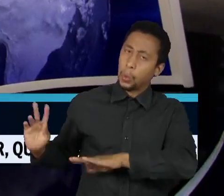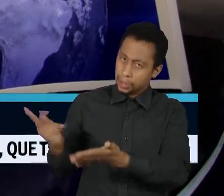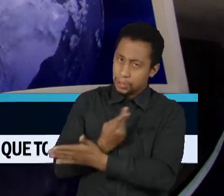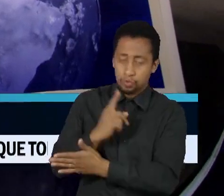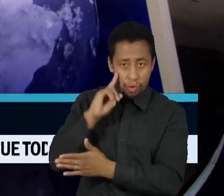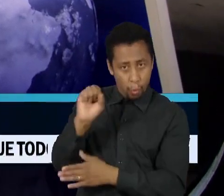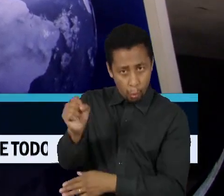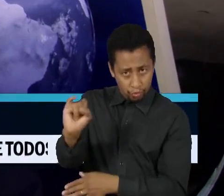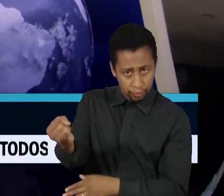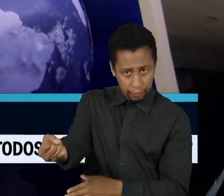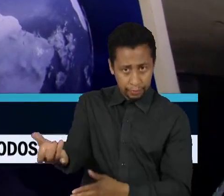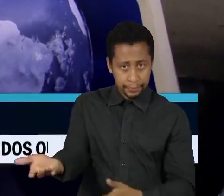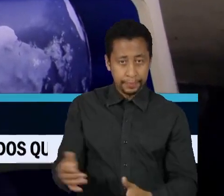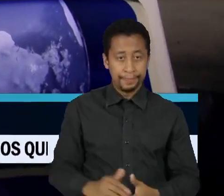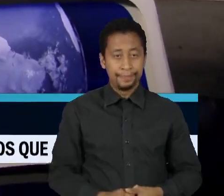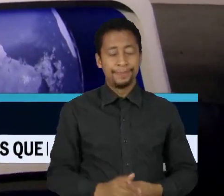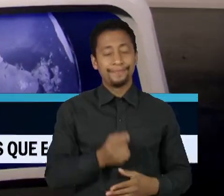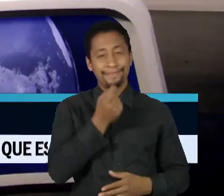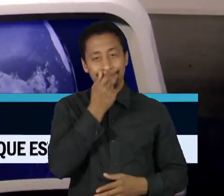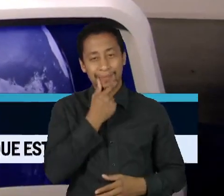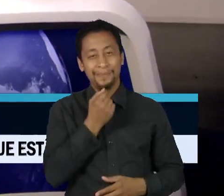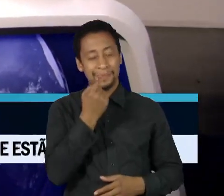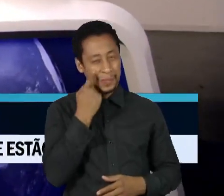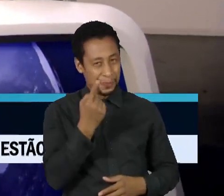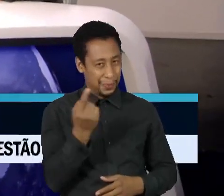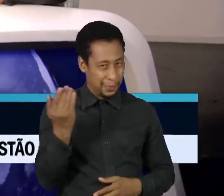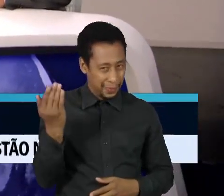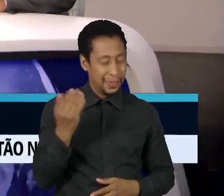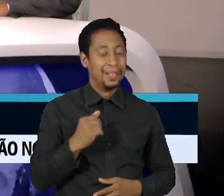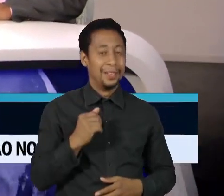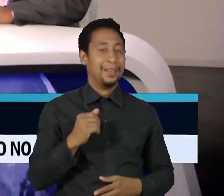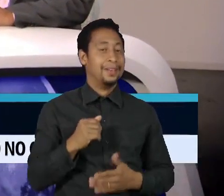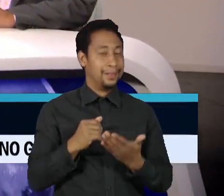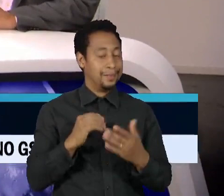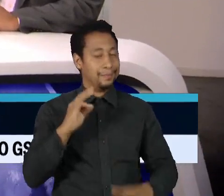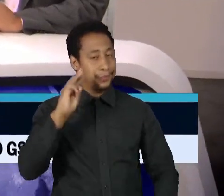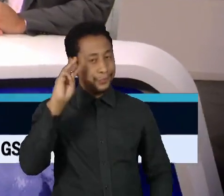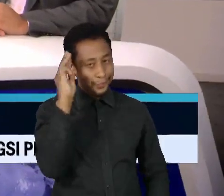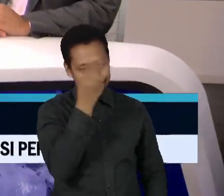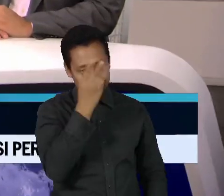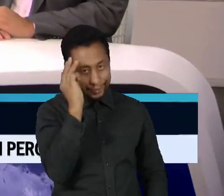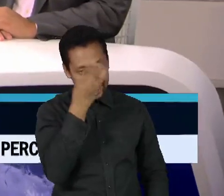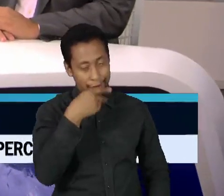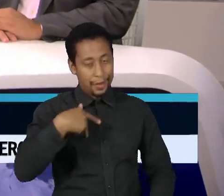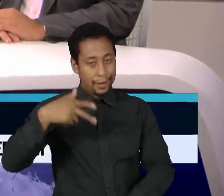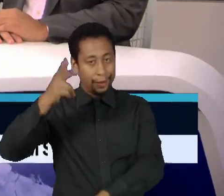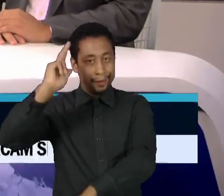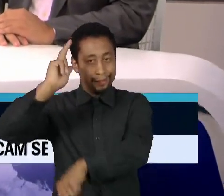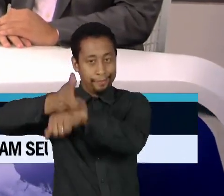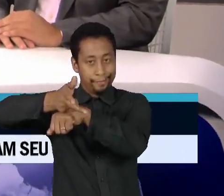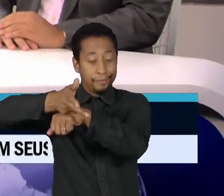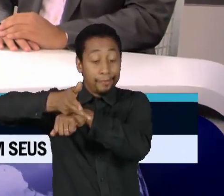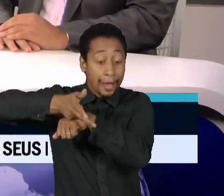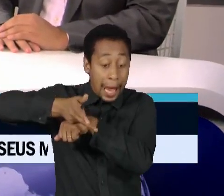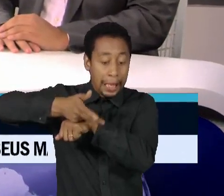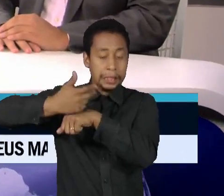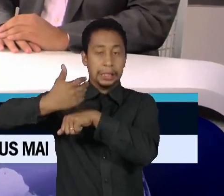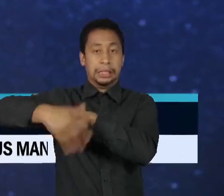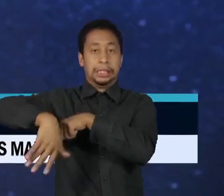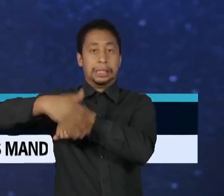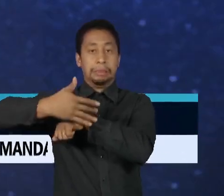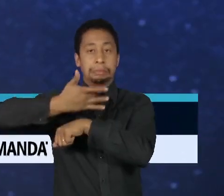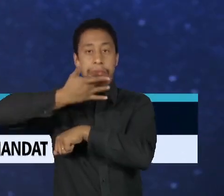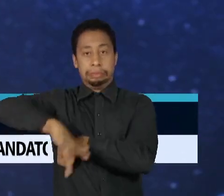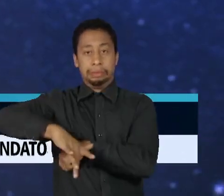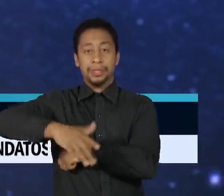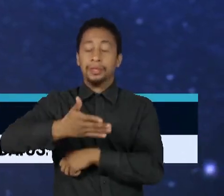Sakamoto depois das imagens do ex-ministro Gonçalves Dias no dia do ataque não tinha como governo recuar novamente a cpmi né o quanto essa